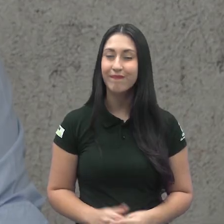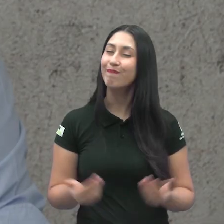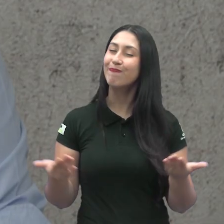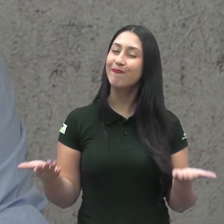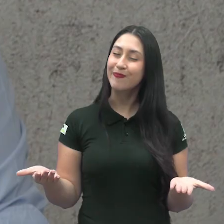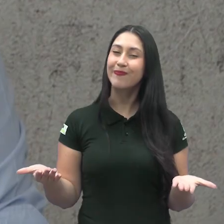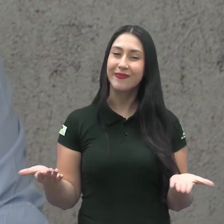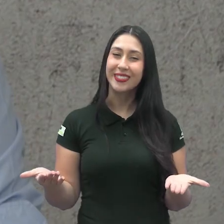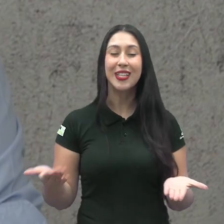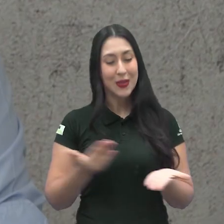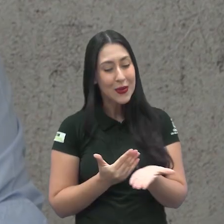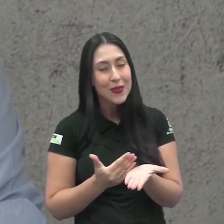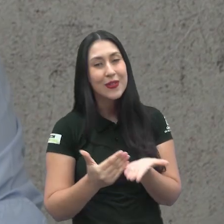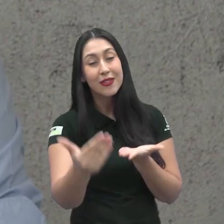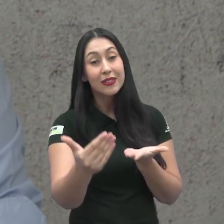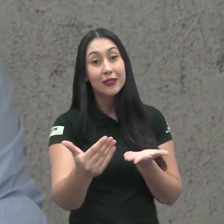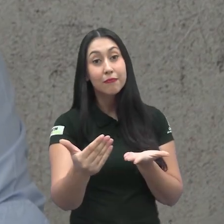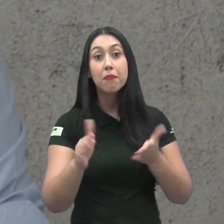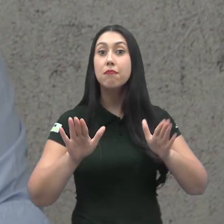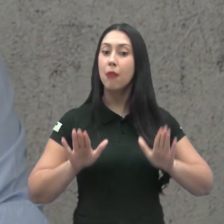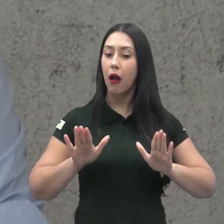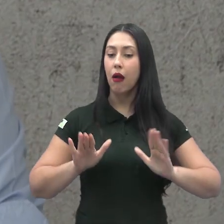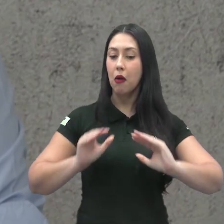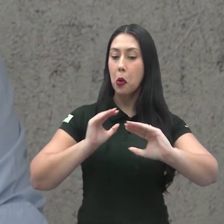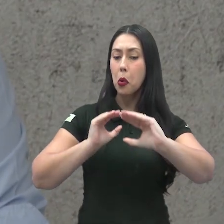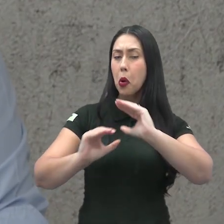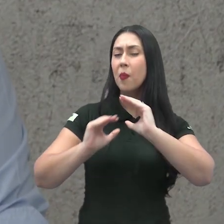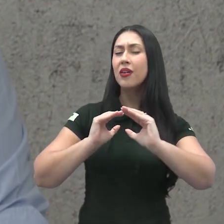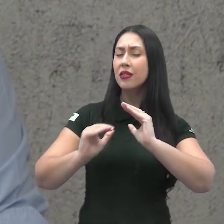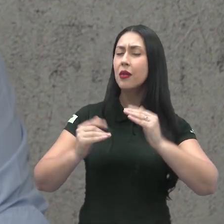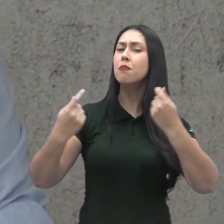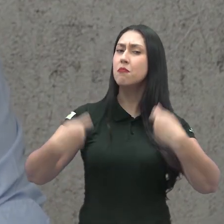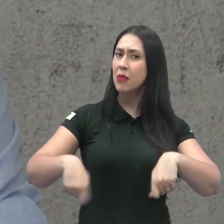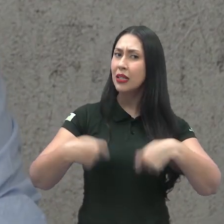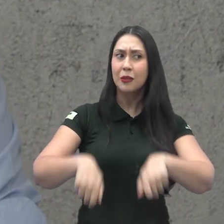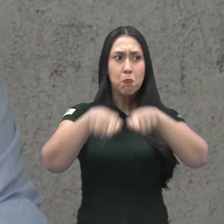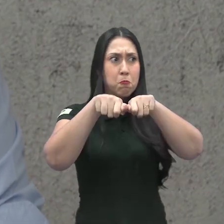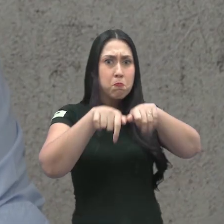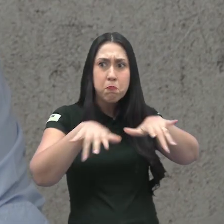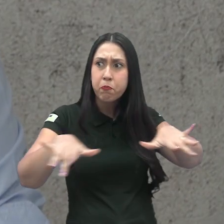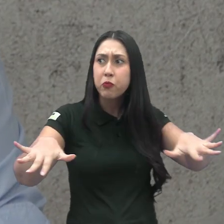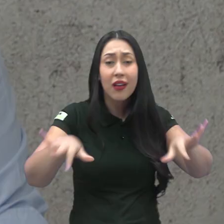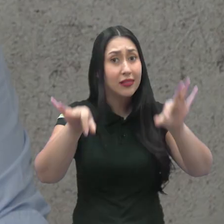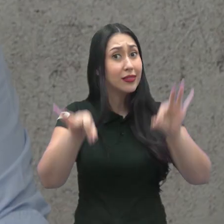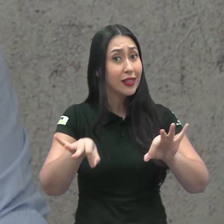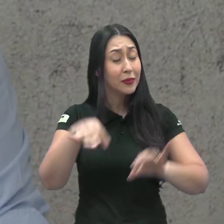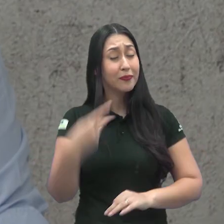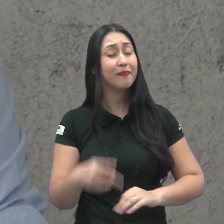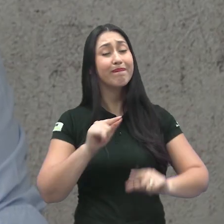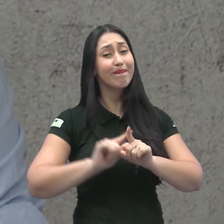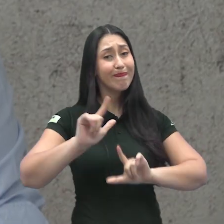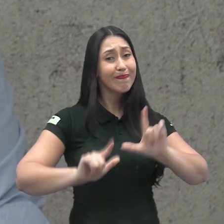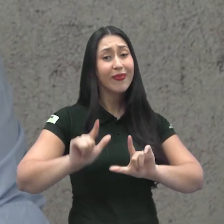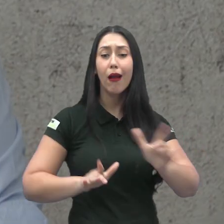É isso, pessoal, estamos chegando. E a comunicação só faz sentido quando chega a todos, né? Aqui na TV